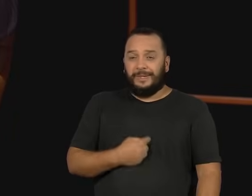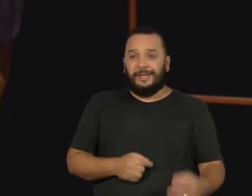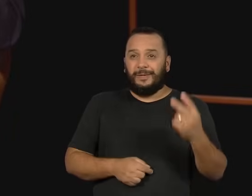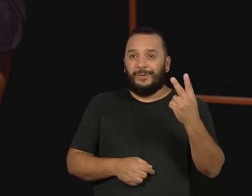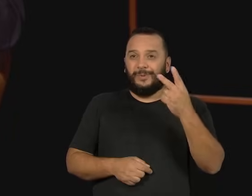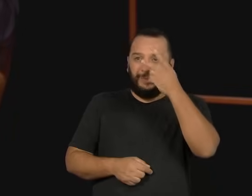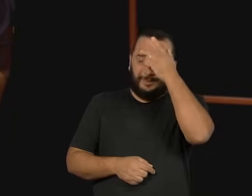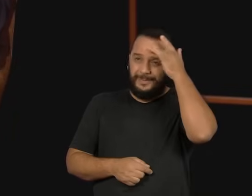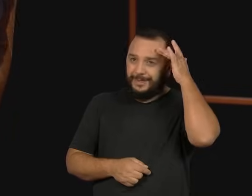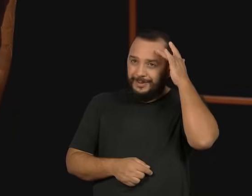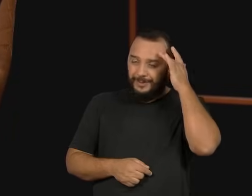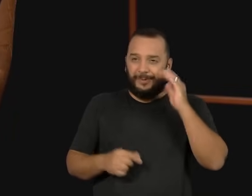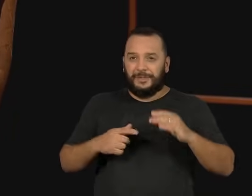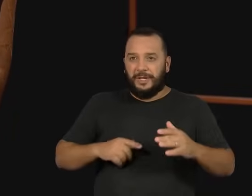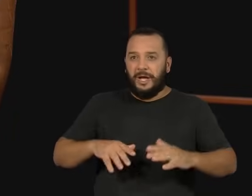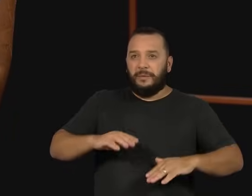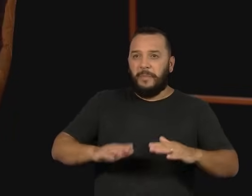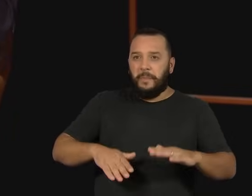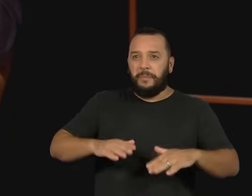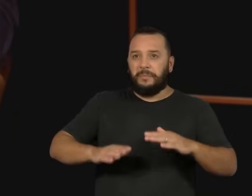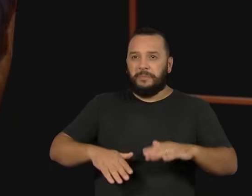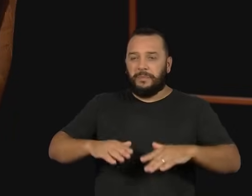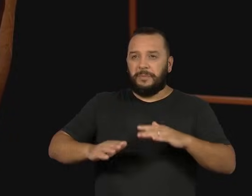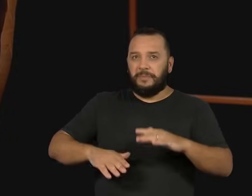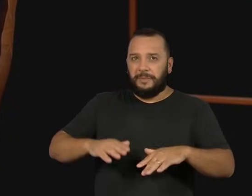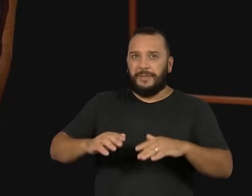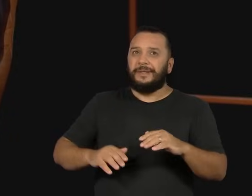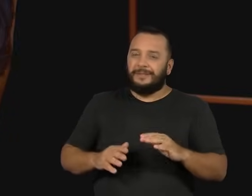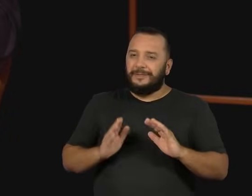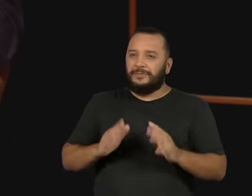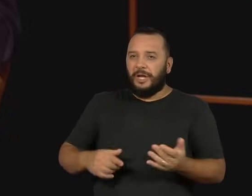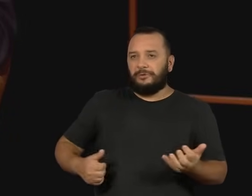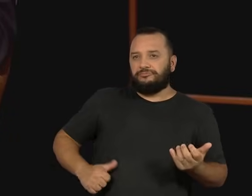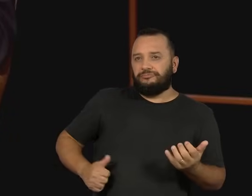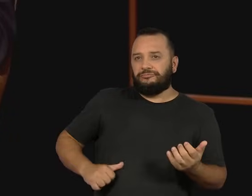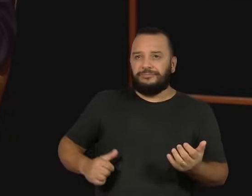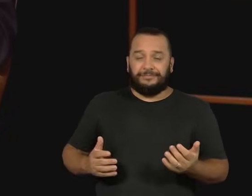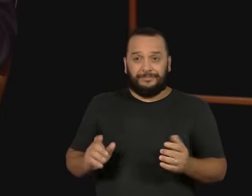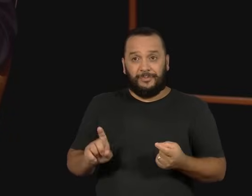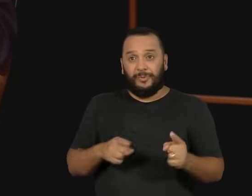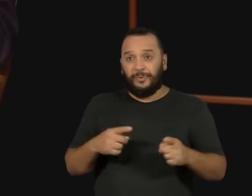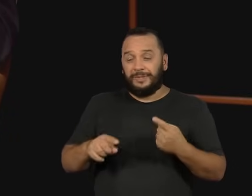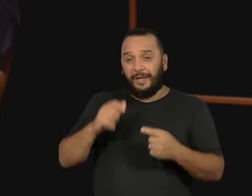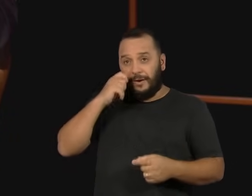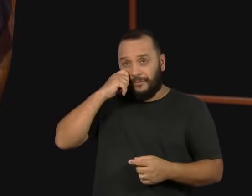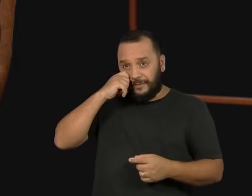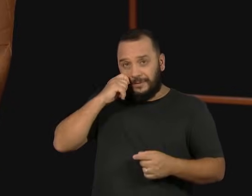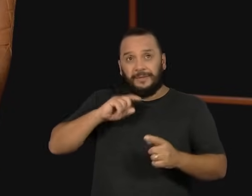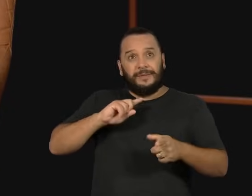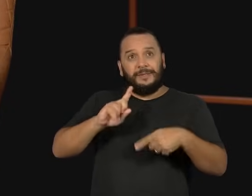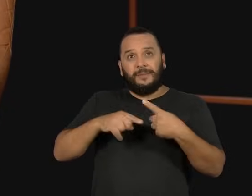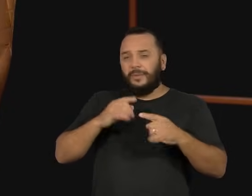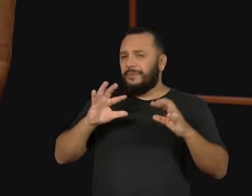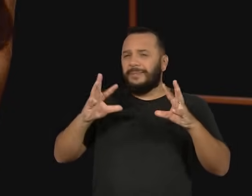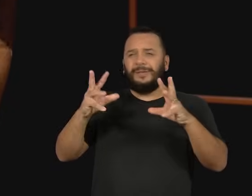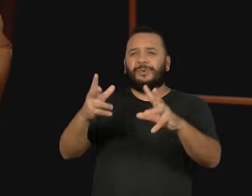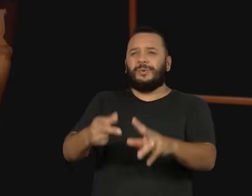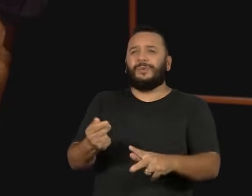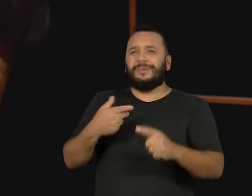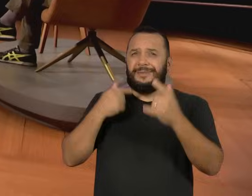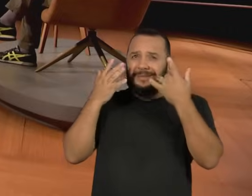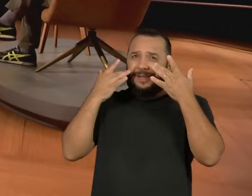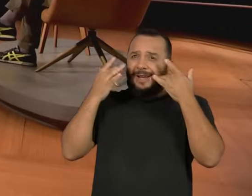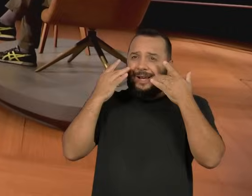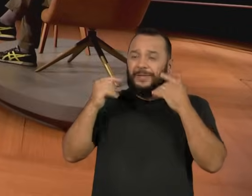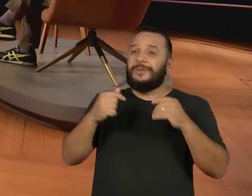que fizemos música ao vivo nas Boas. Depois eu passei a fazer, para todas as peças, eu de algum